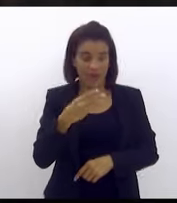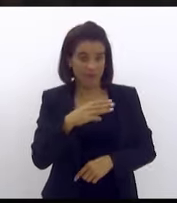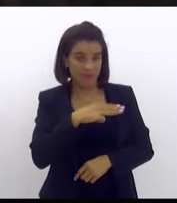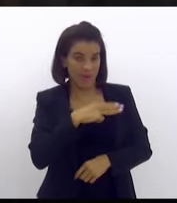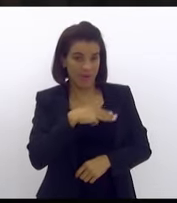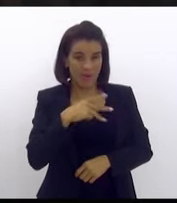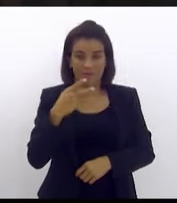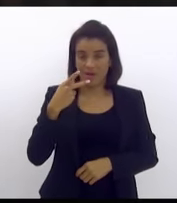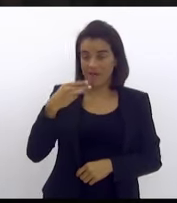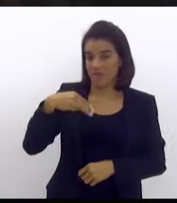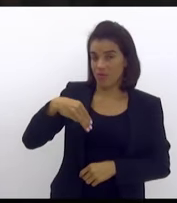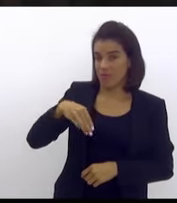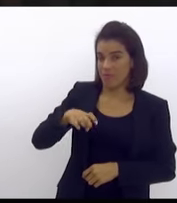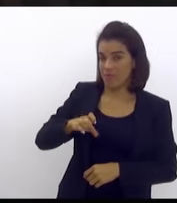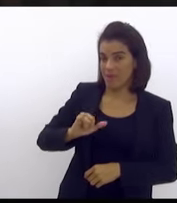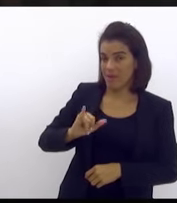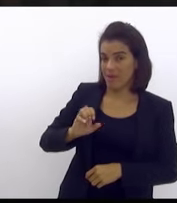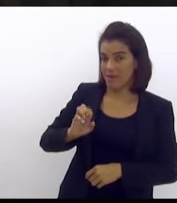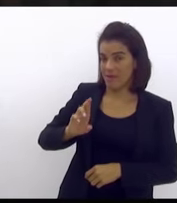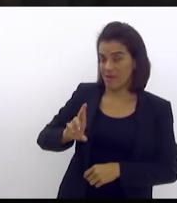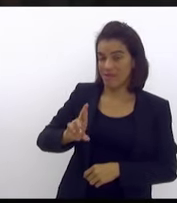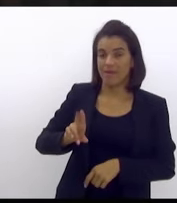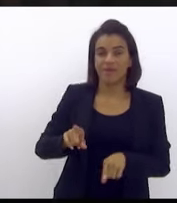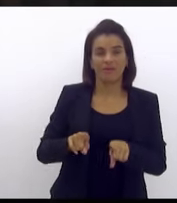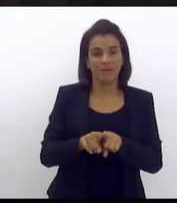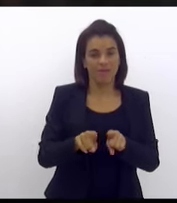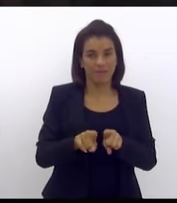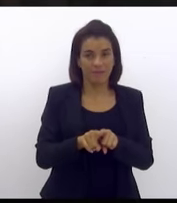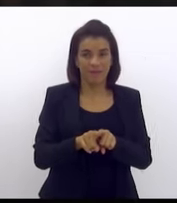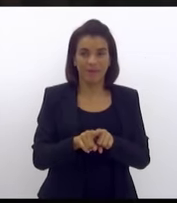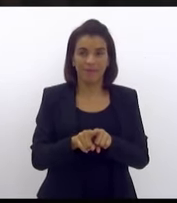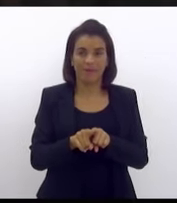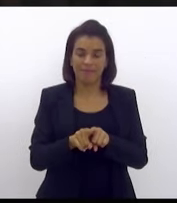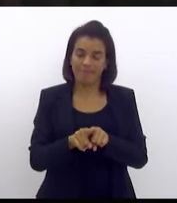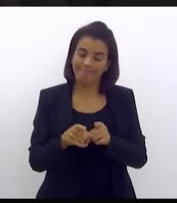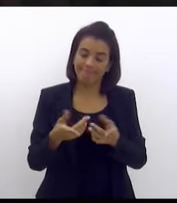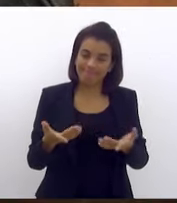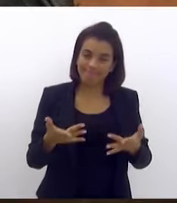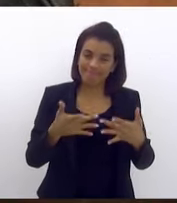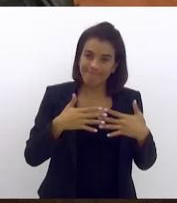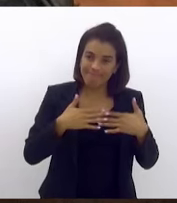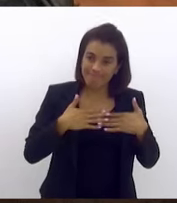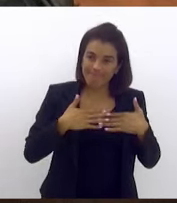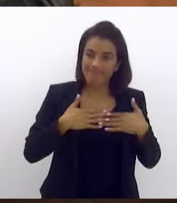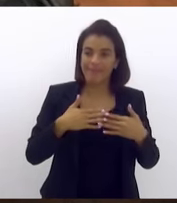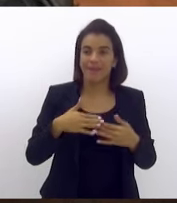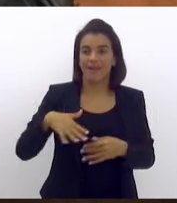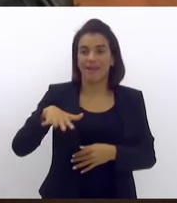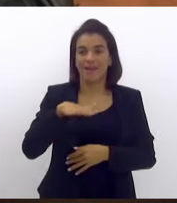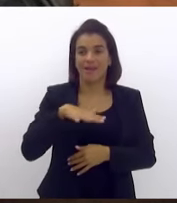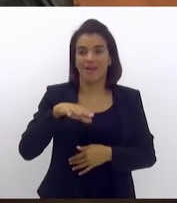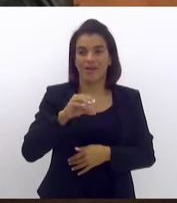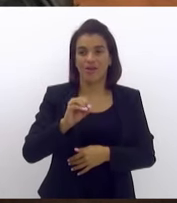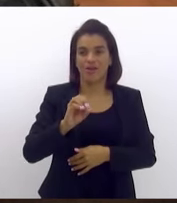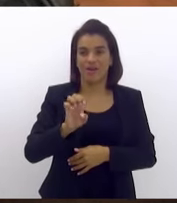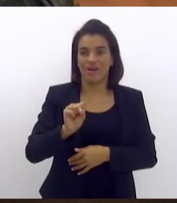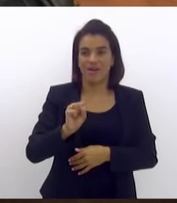do Meier, vale também para a nossa querida Zona Oeste.